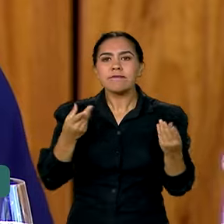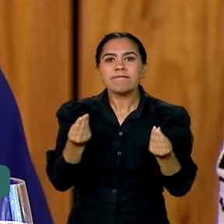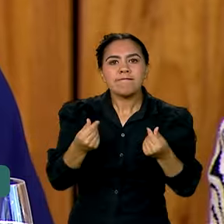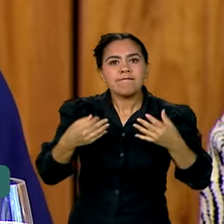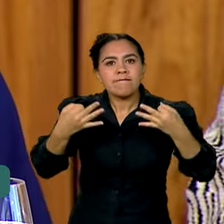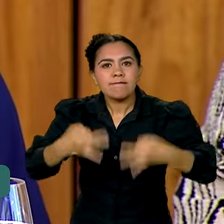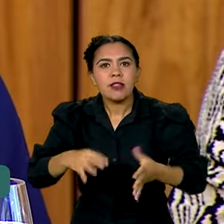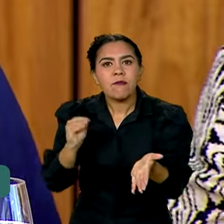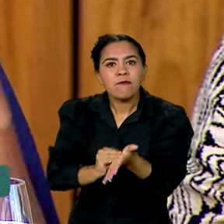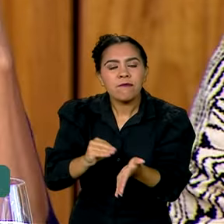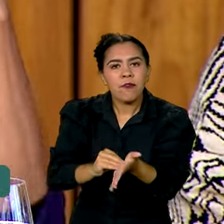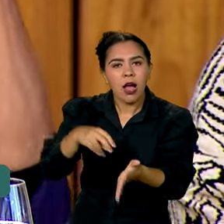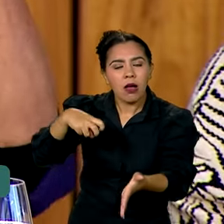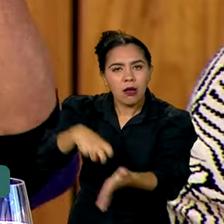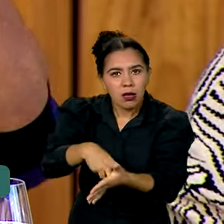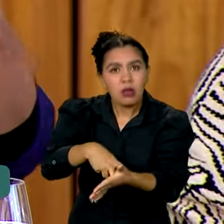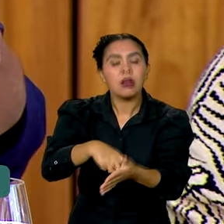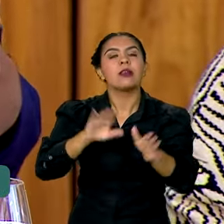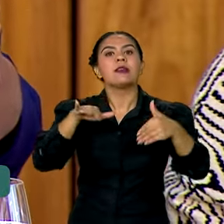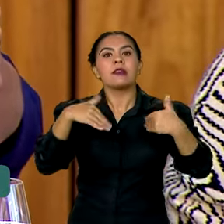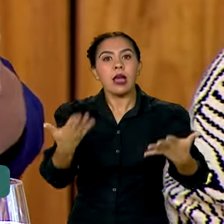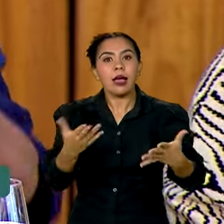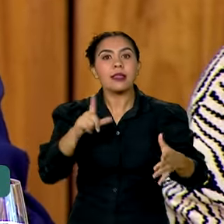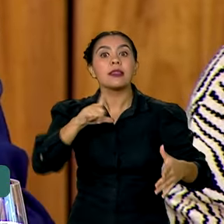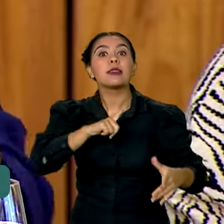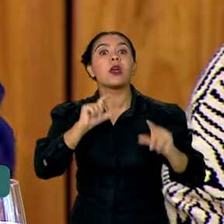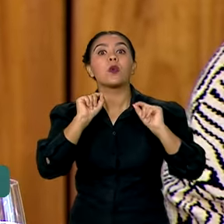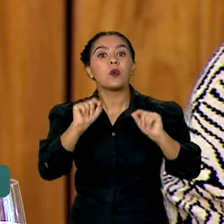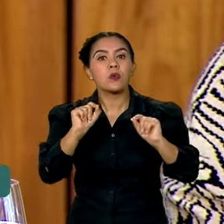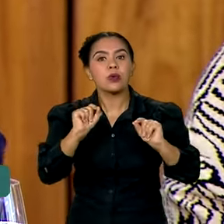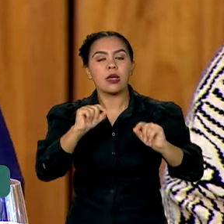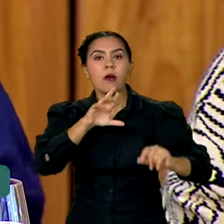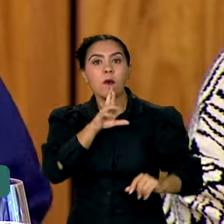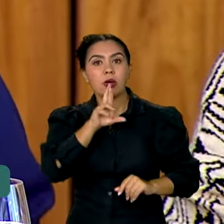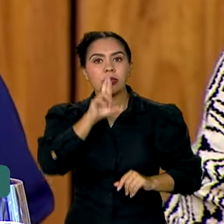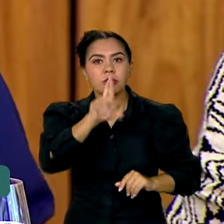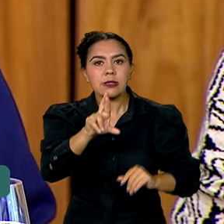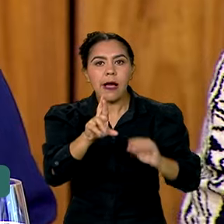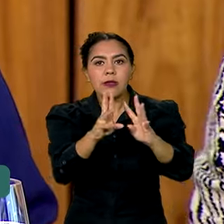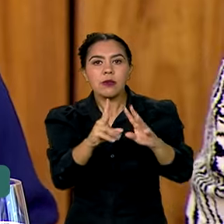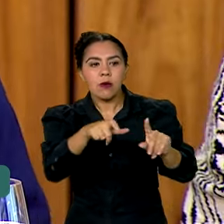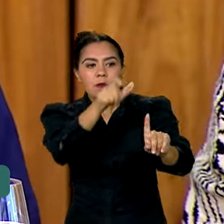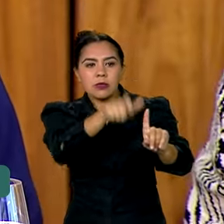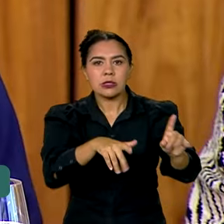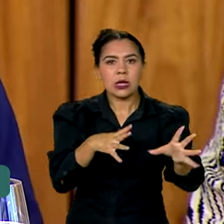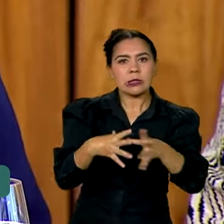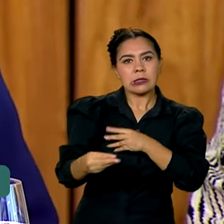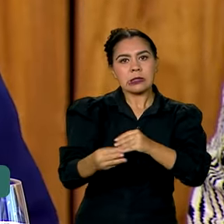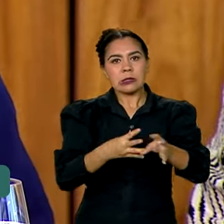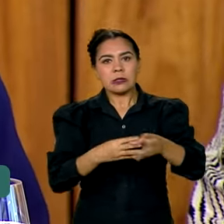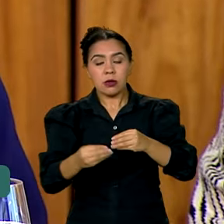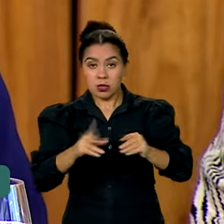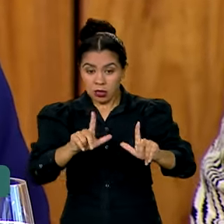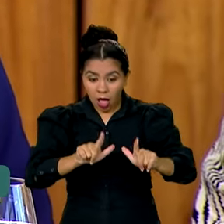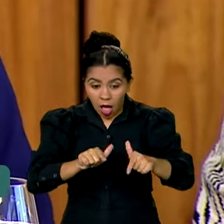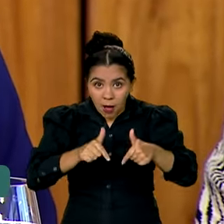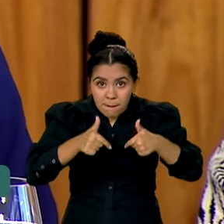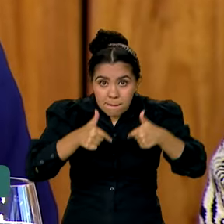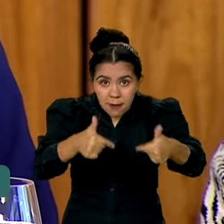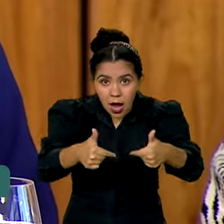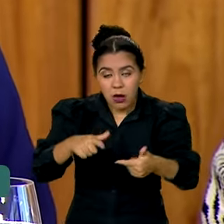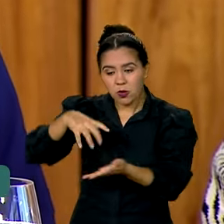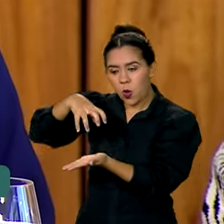da impunidade. Aí você cria um efeito de dissuasão do criminoso. Esse trabalho,